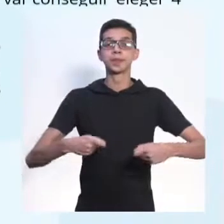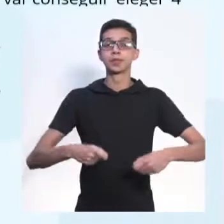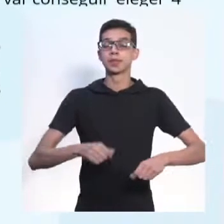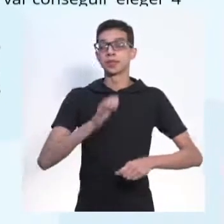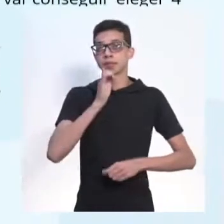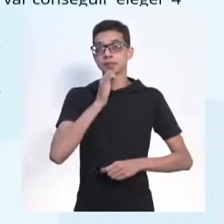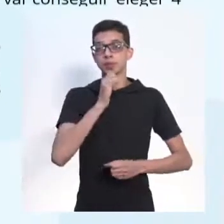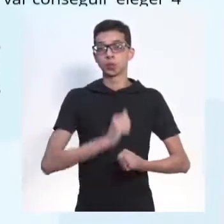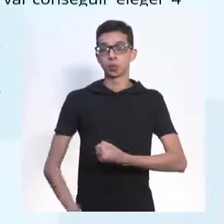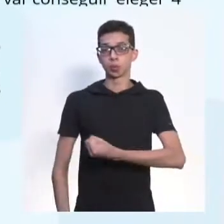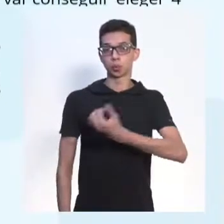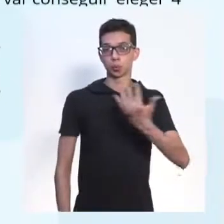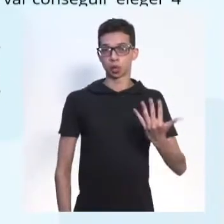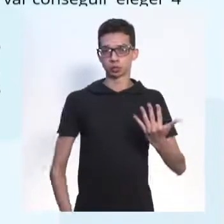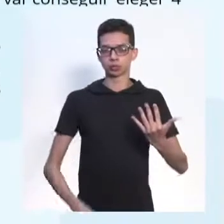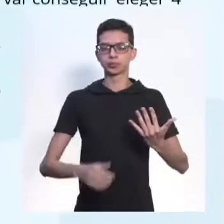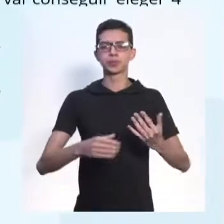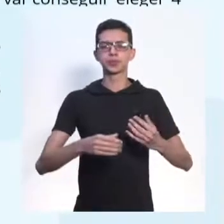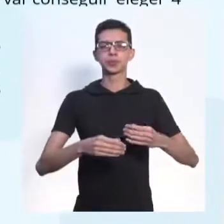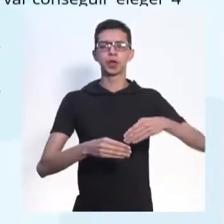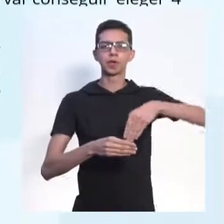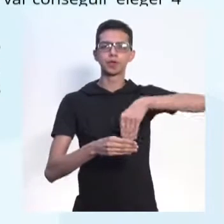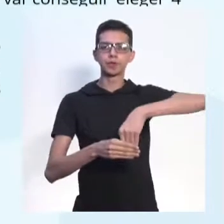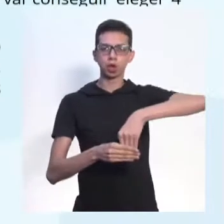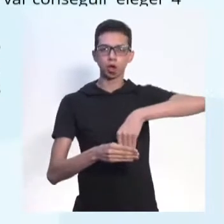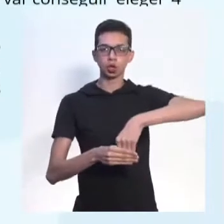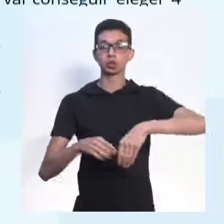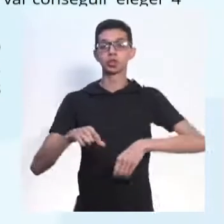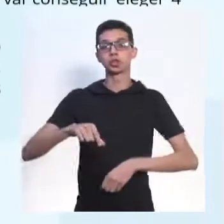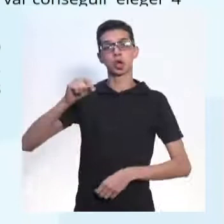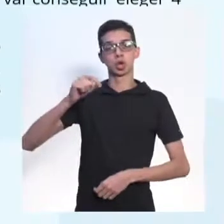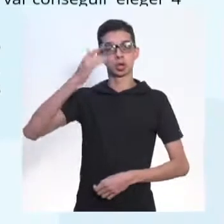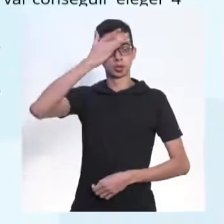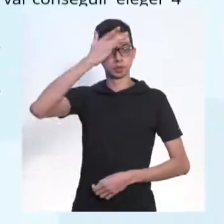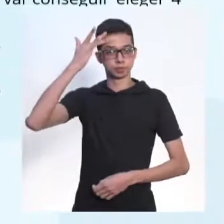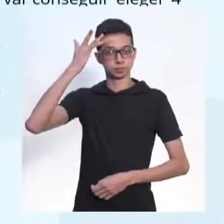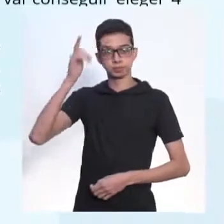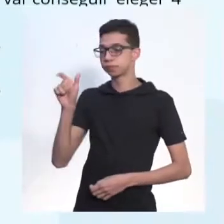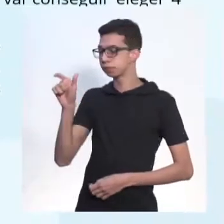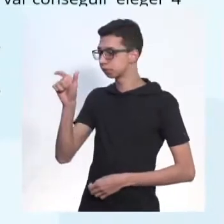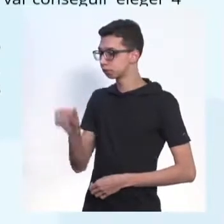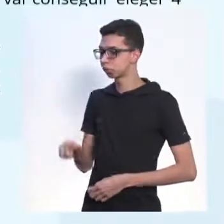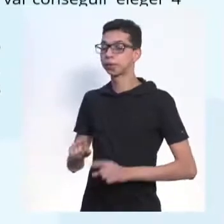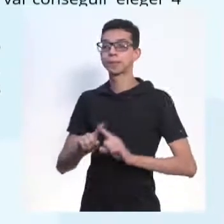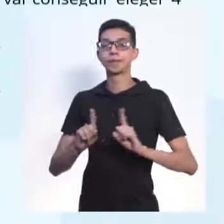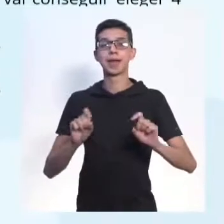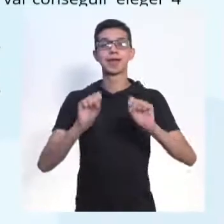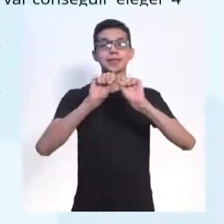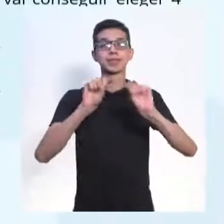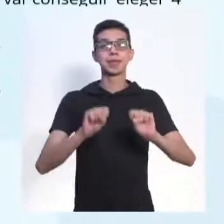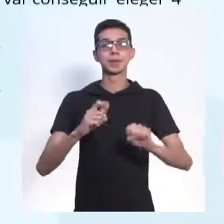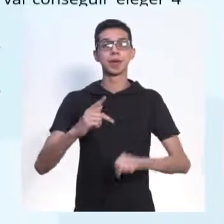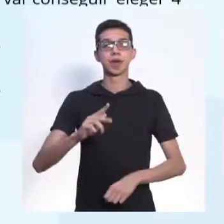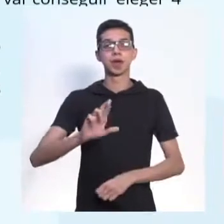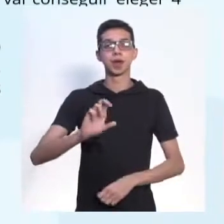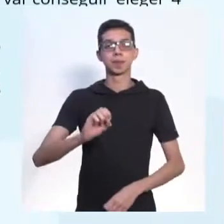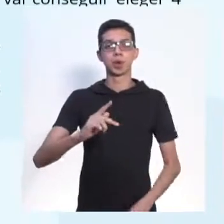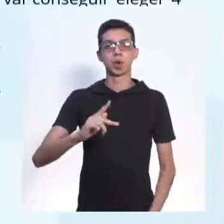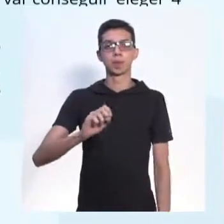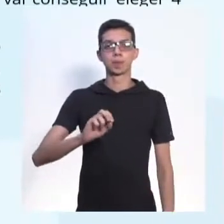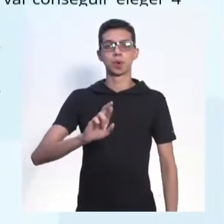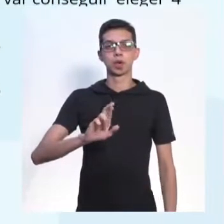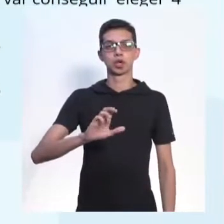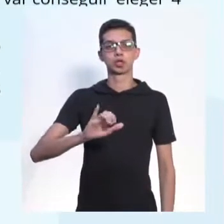votos para eleger um candidato mas o sistema proporcional gente a nossa